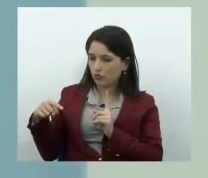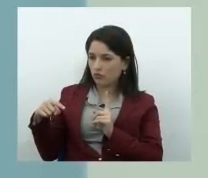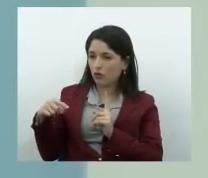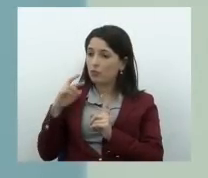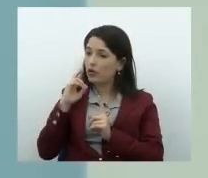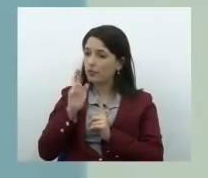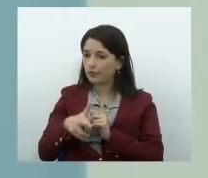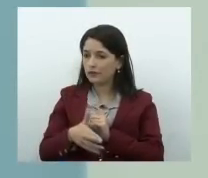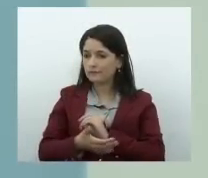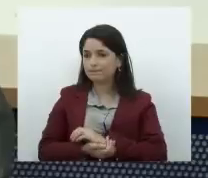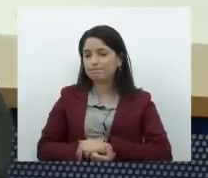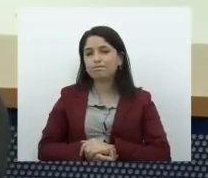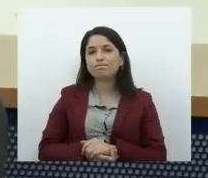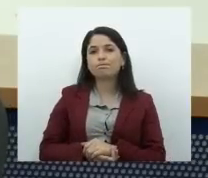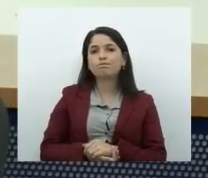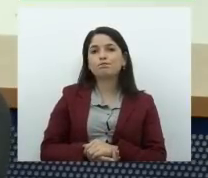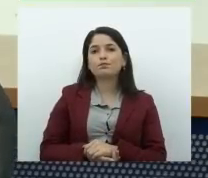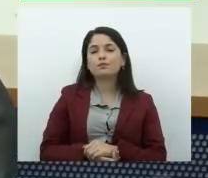resposta.